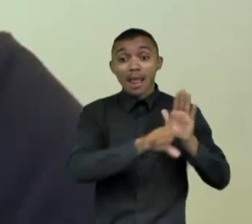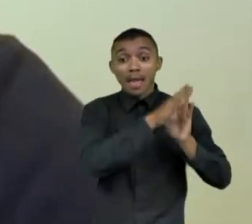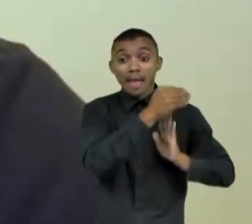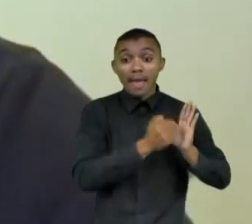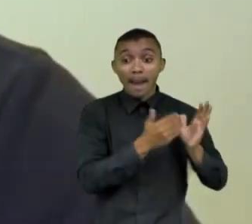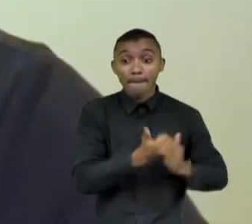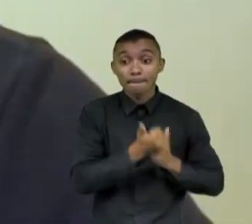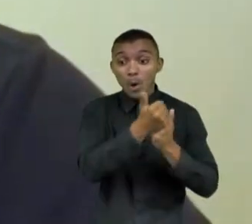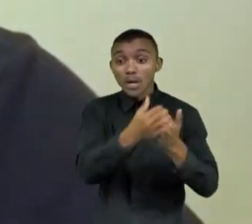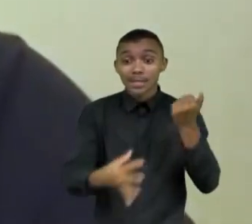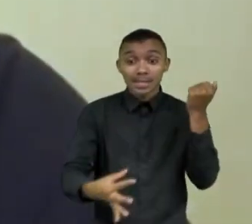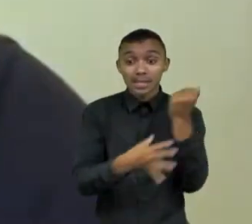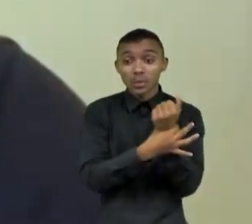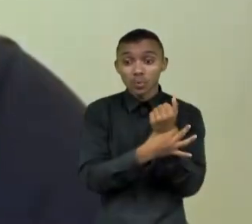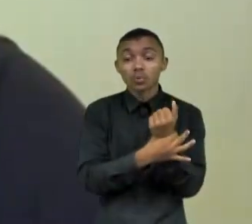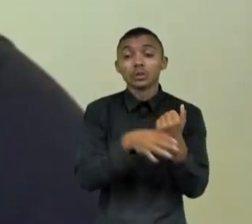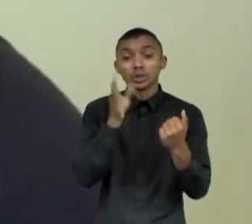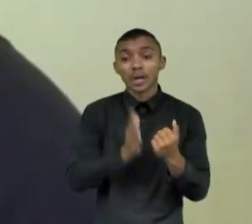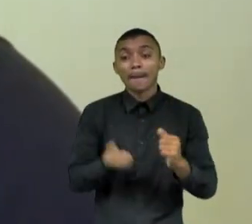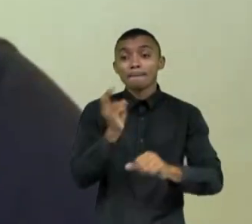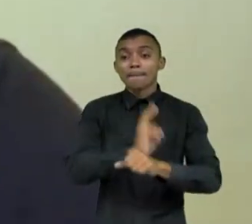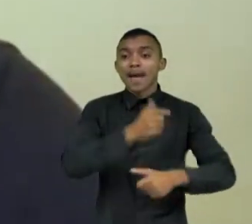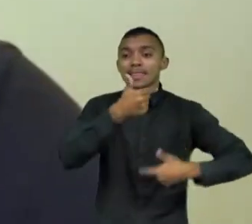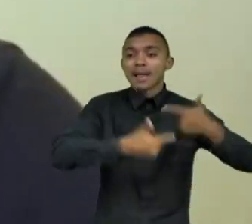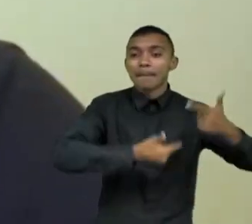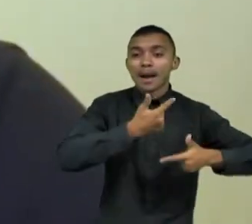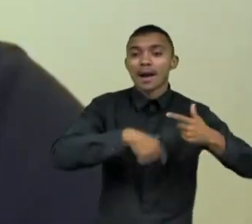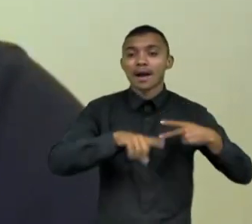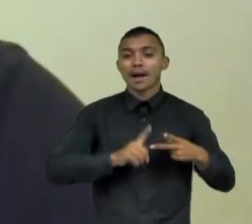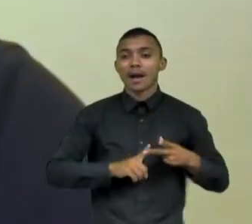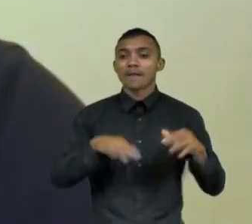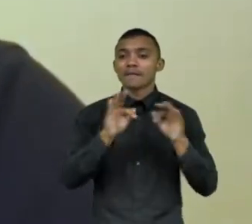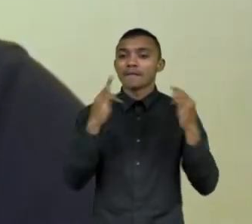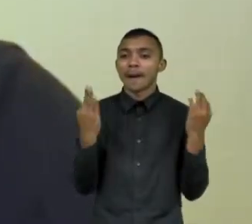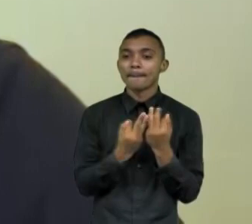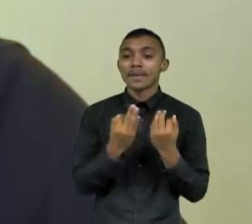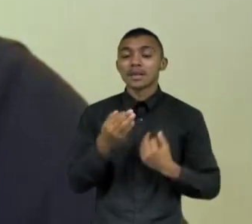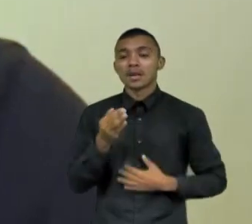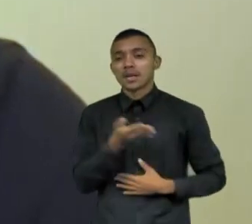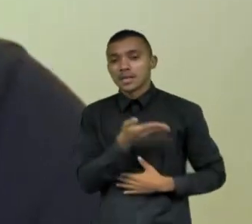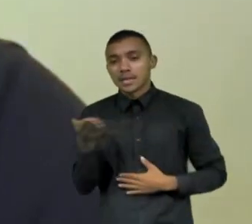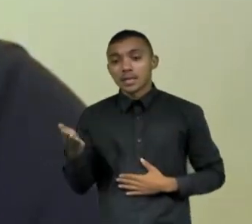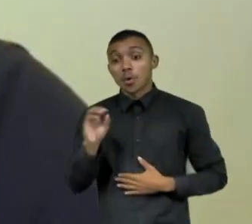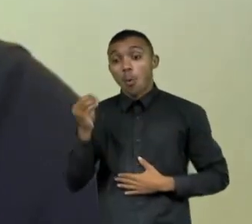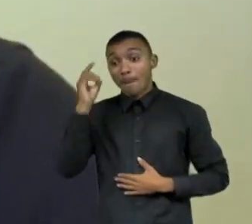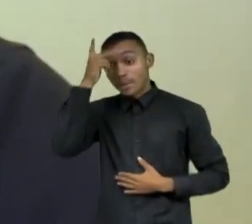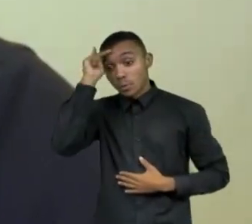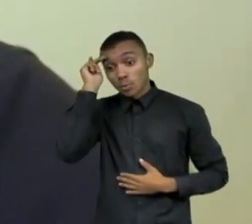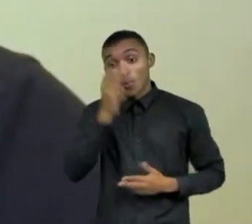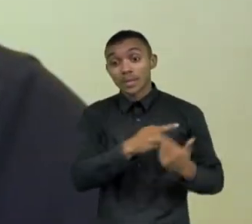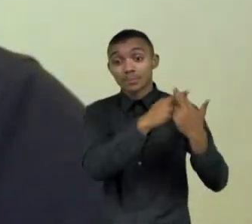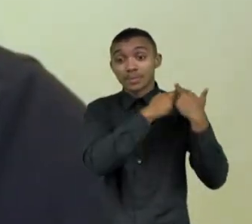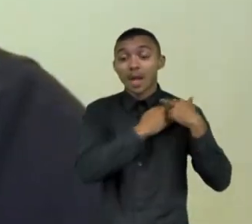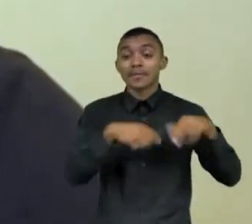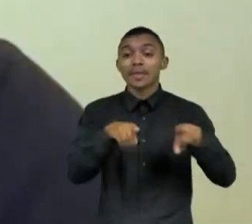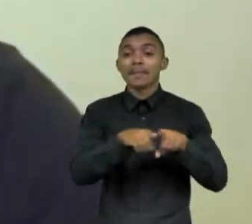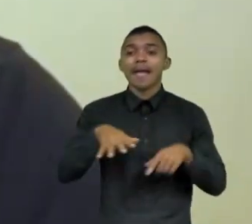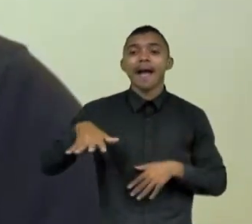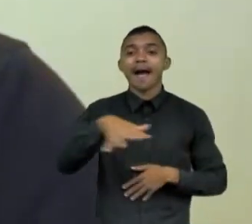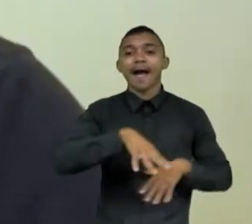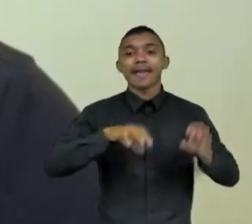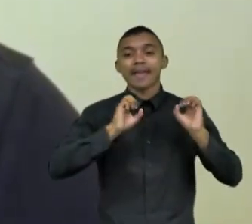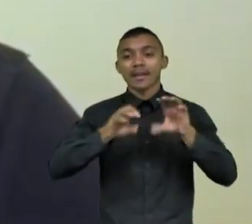garantir a empregabilidade de familiares ou responsáveis, como também a questão educacional,